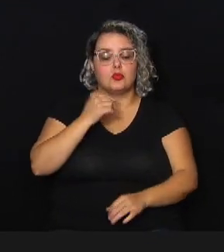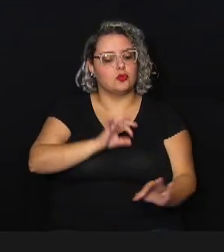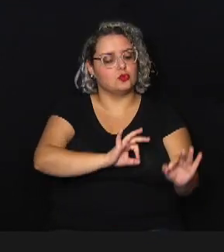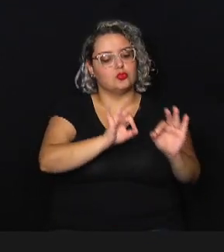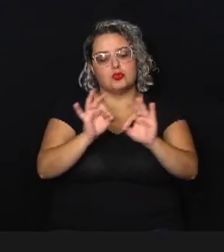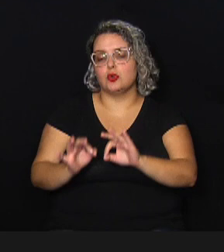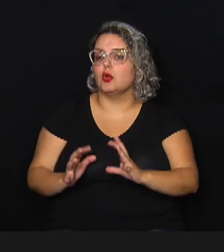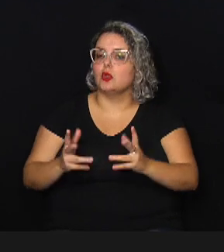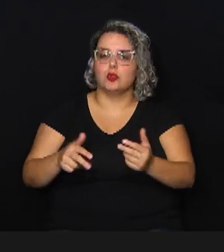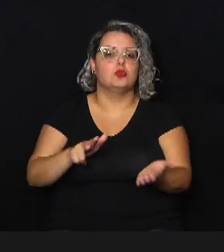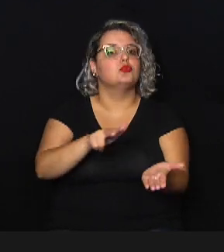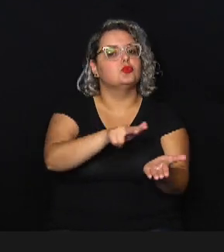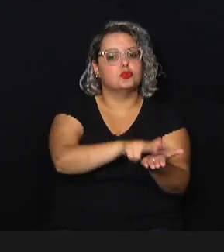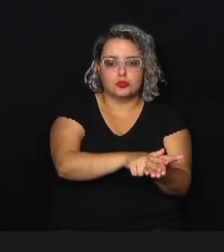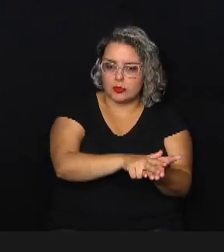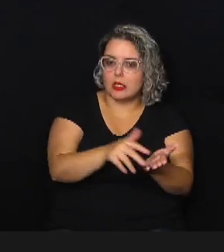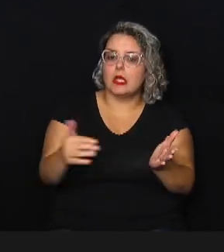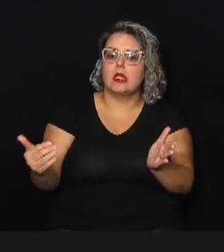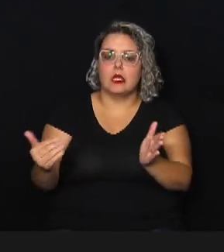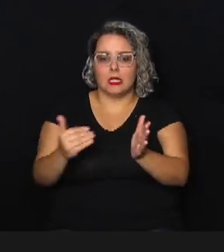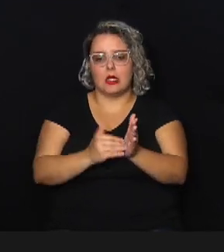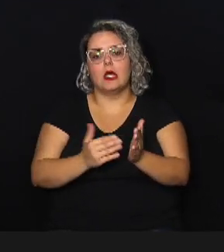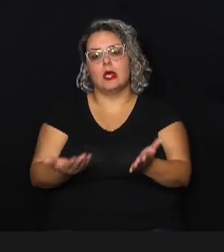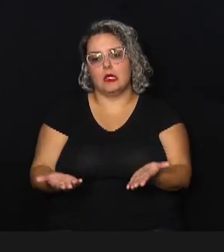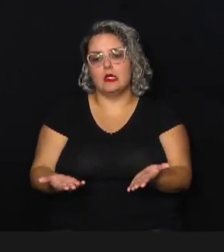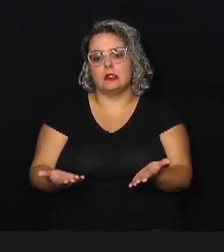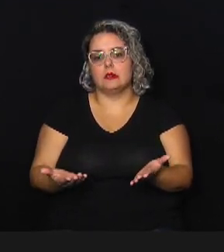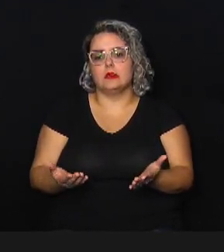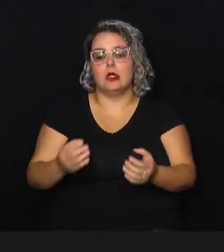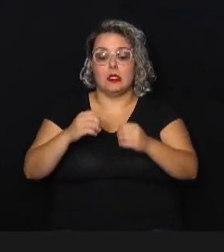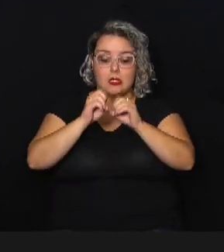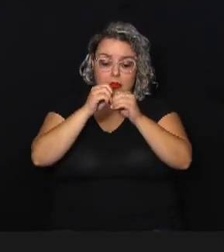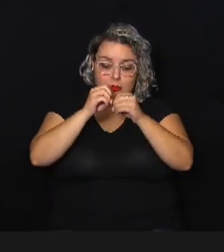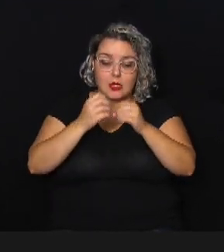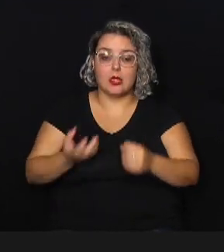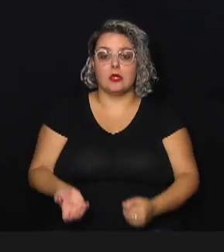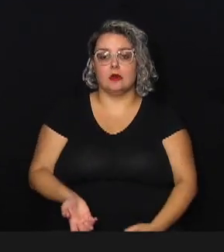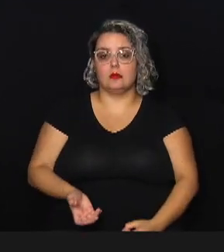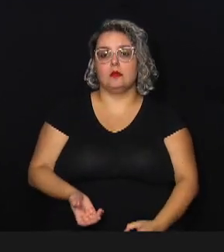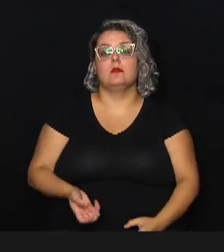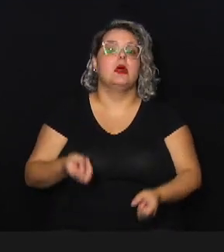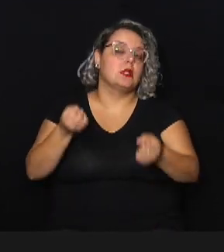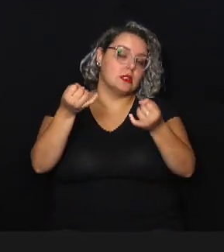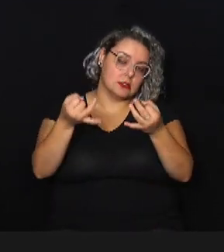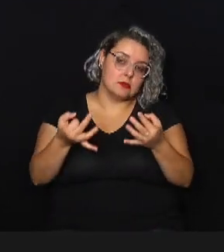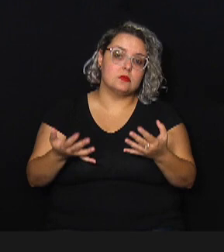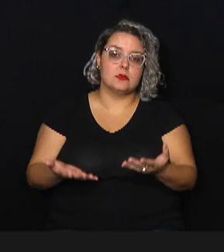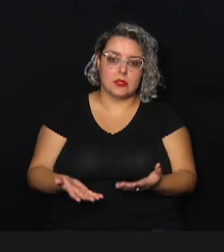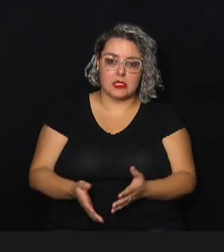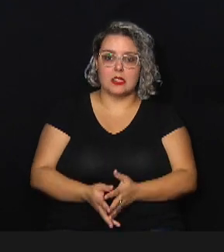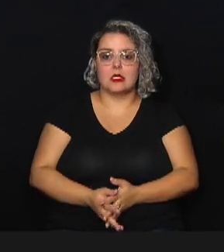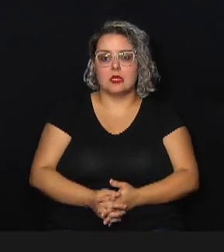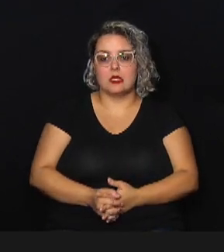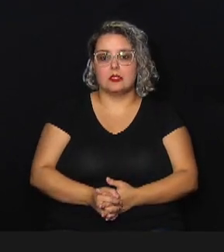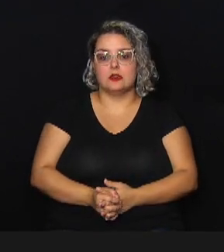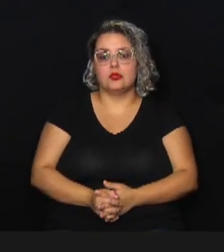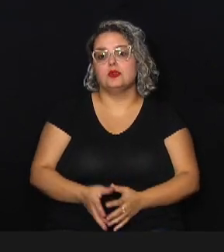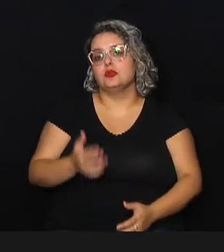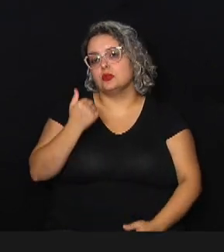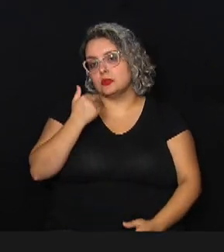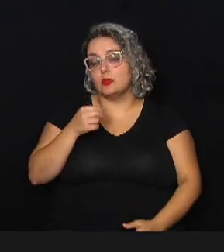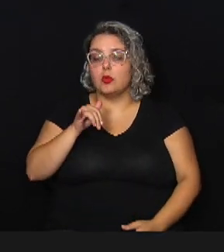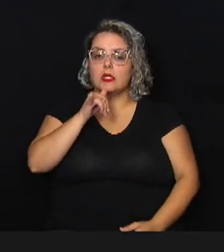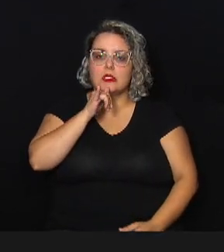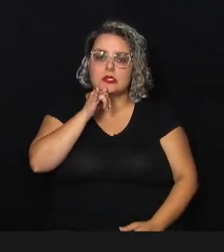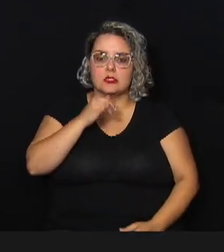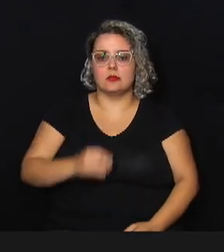internação dele e até em caráter ambulatorial, para essas orientações nutricionais. Por exemplo,